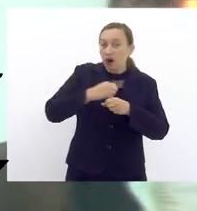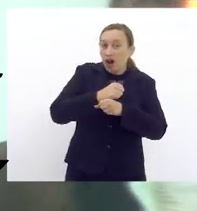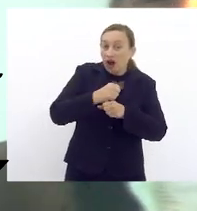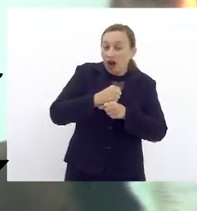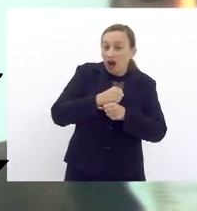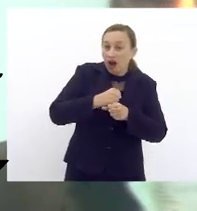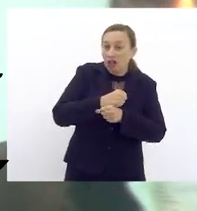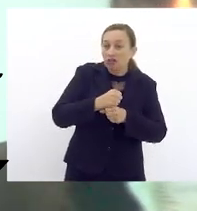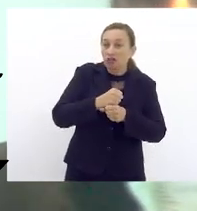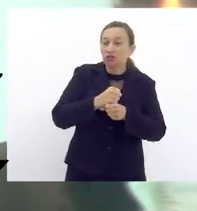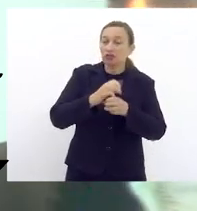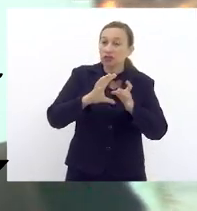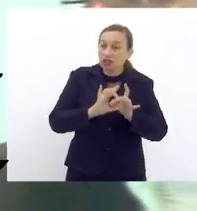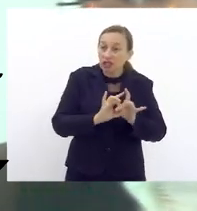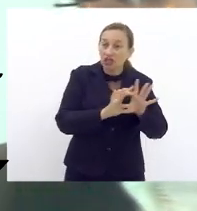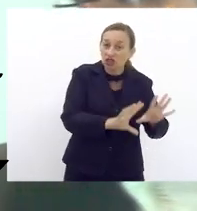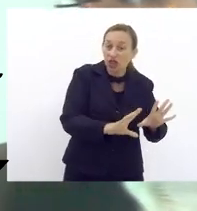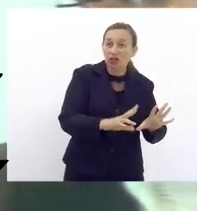deixado